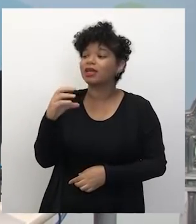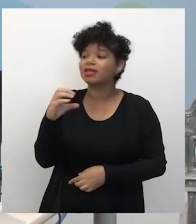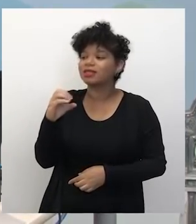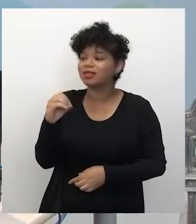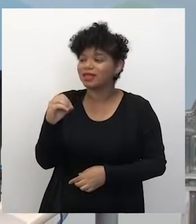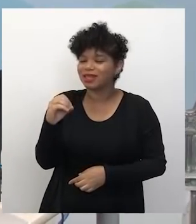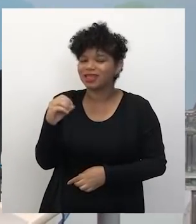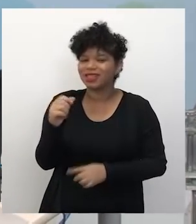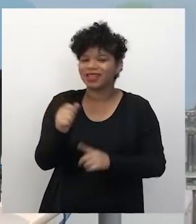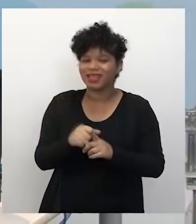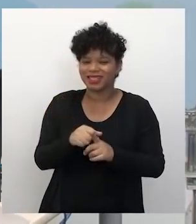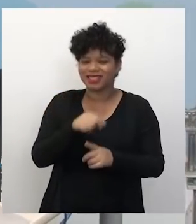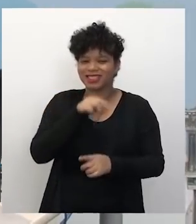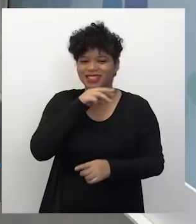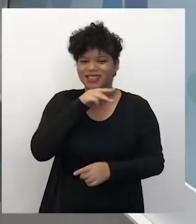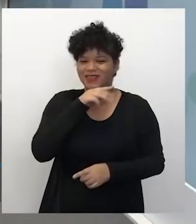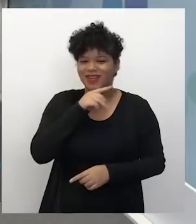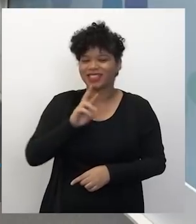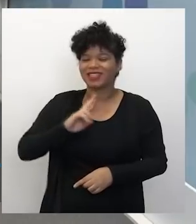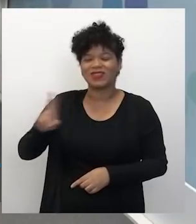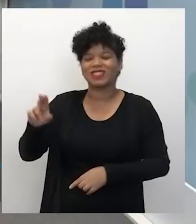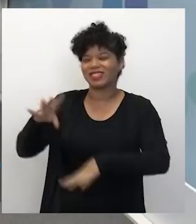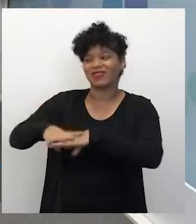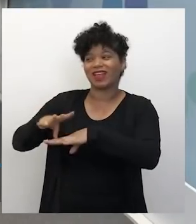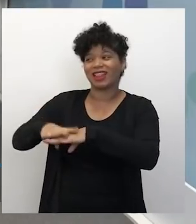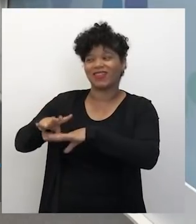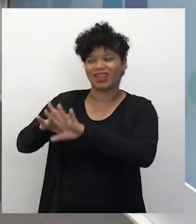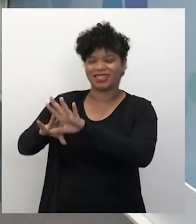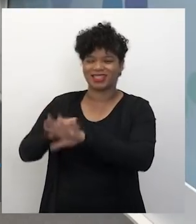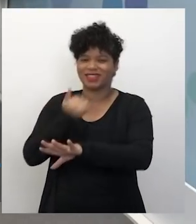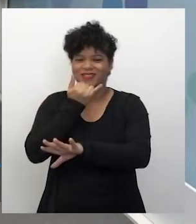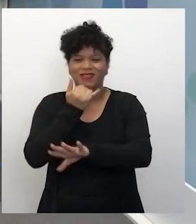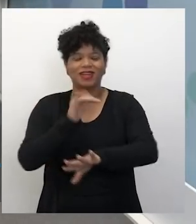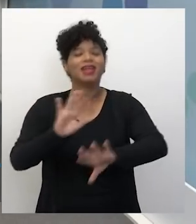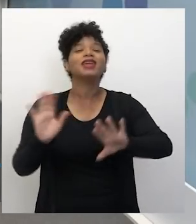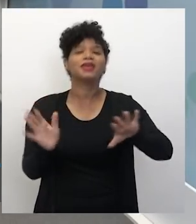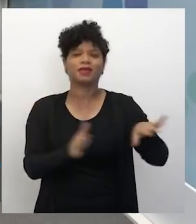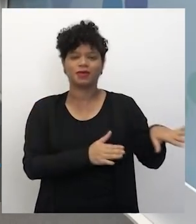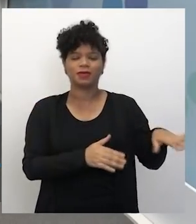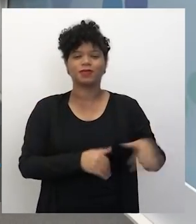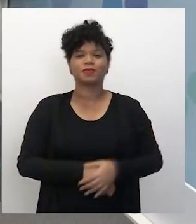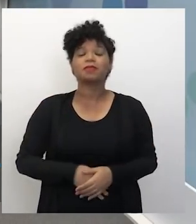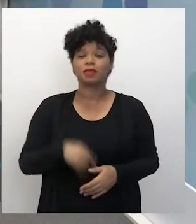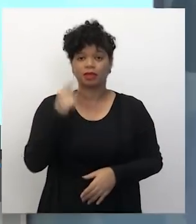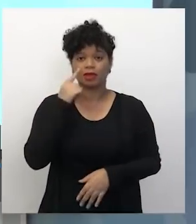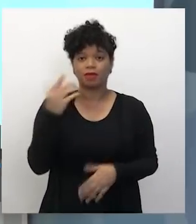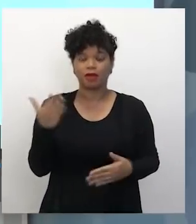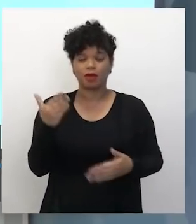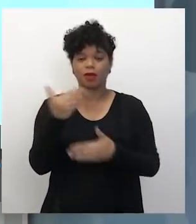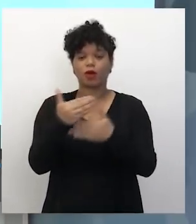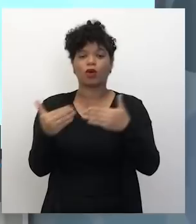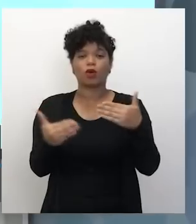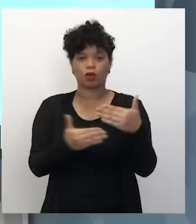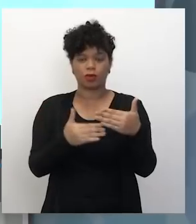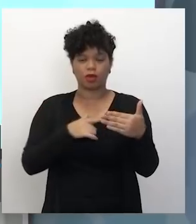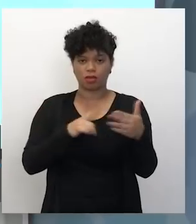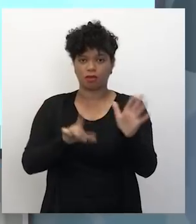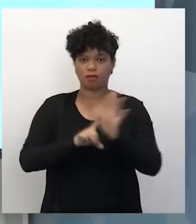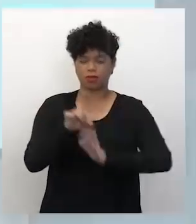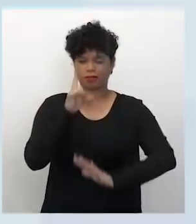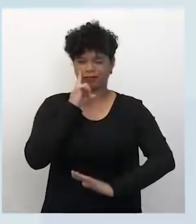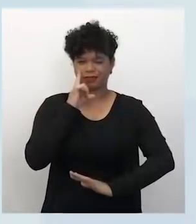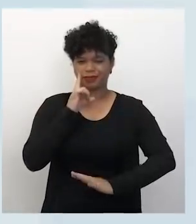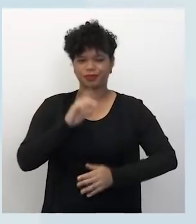matemática. Tá ótimo. Então, vamos seguir. Eu vou colocar na tela para vocês uma questão aqui, dá uma